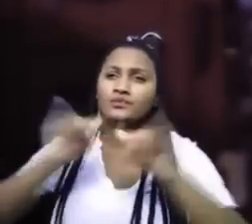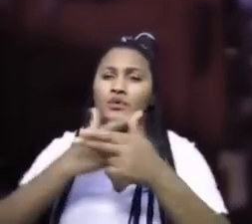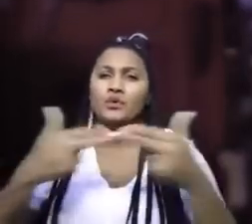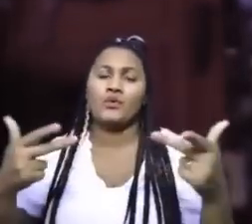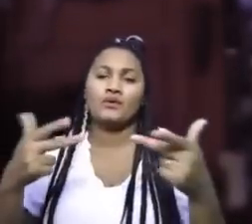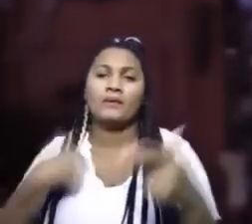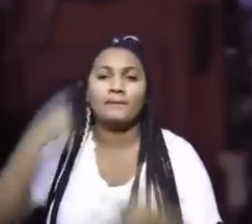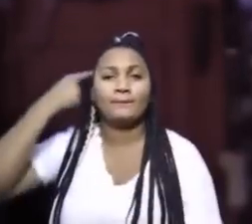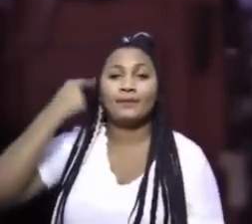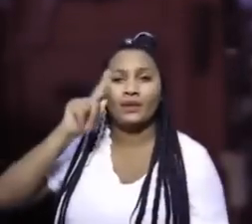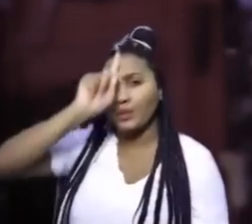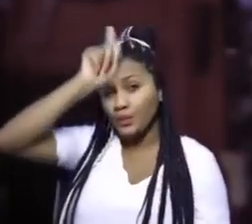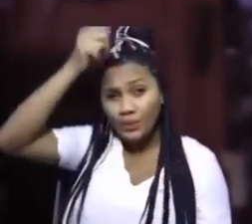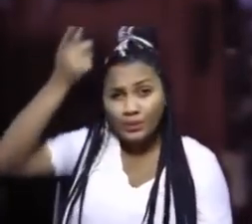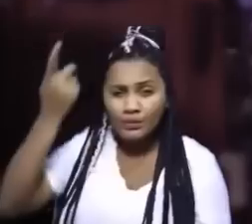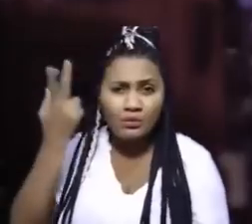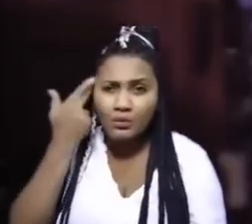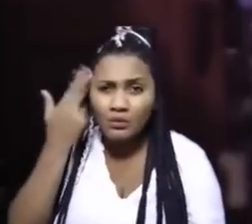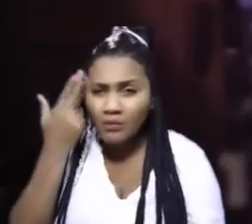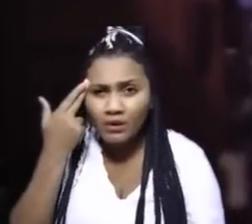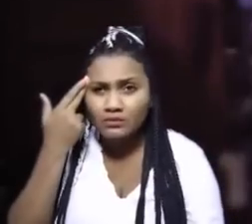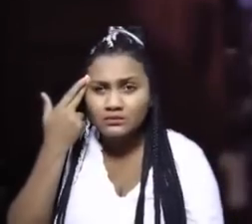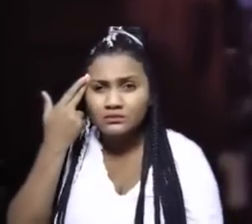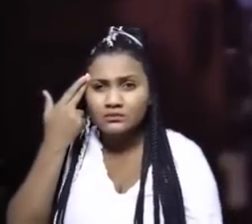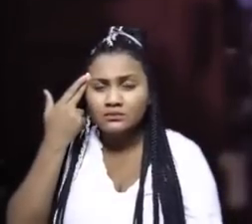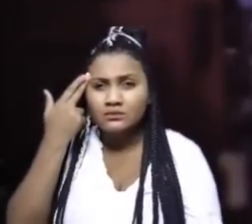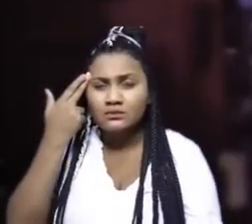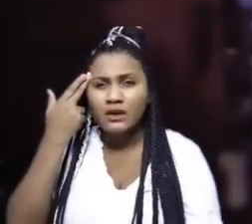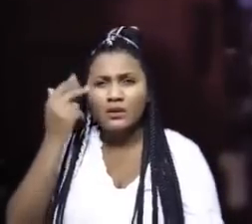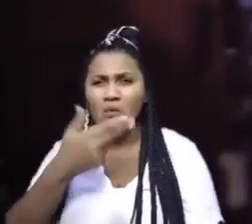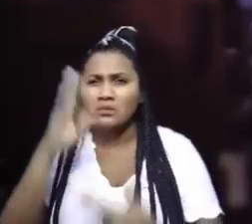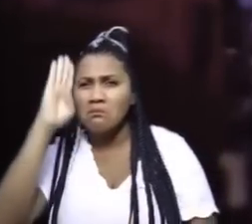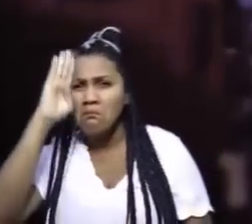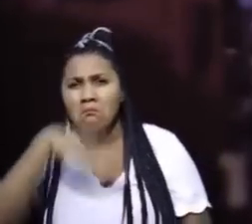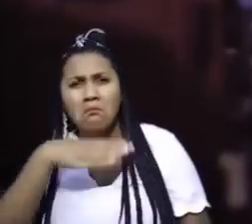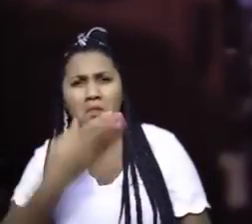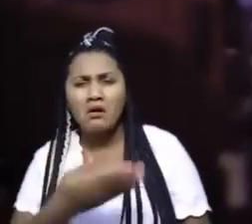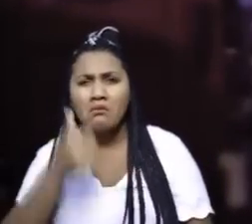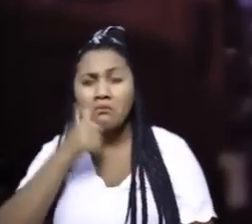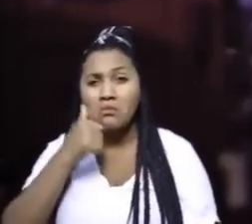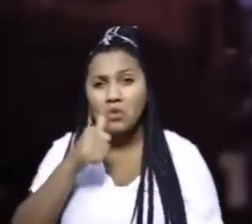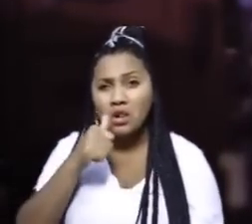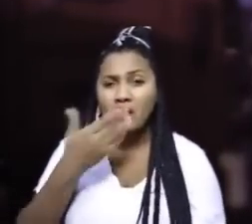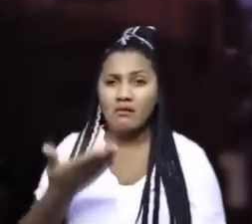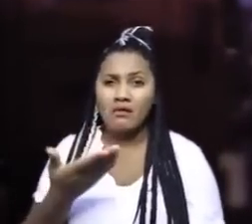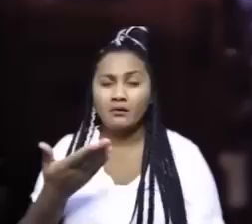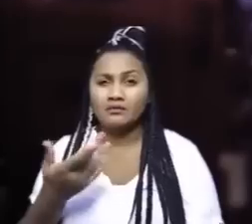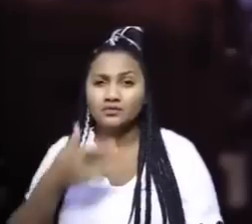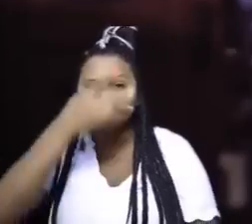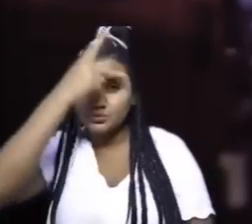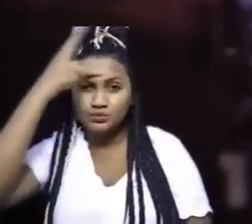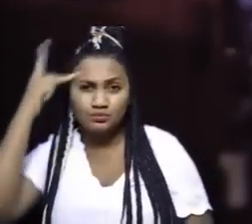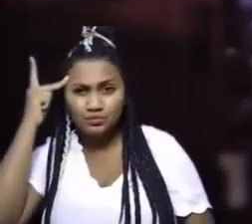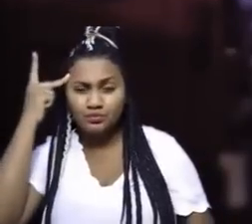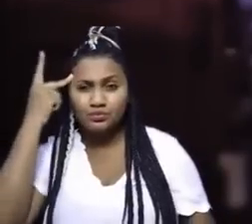práticas como algo normal. Se tornou uma verdadeira apologia do mal. Mulheres de renomes agora se gabam de